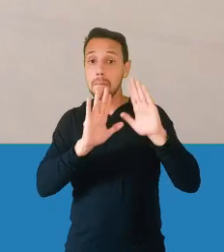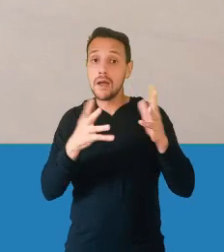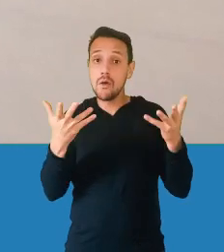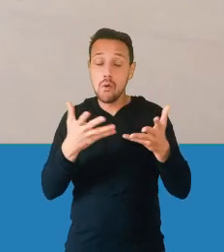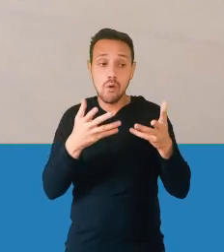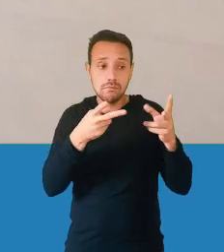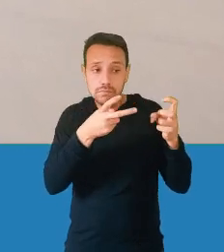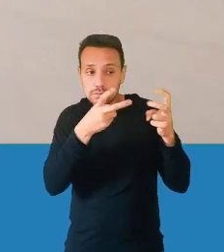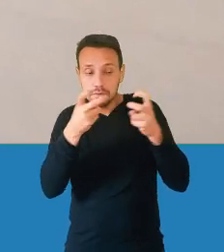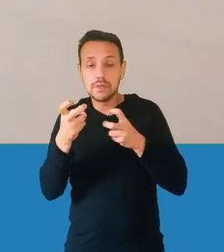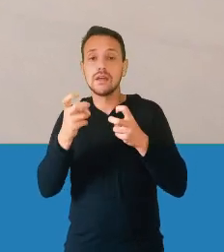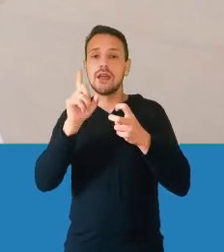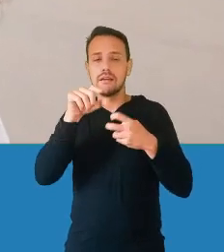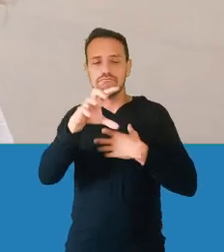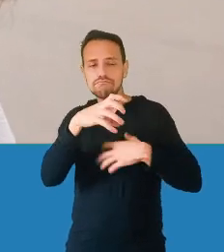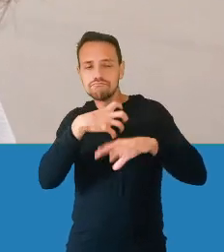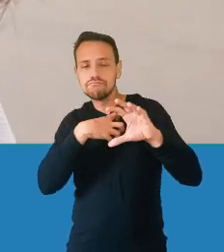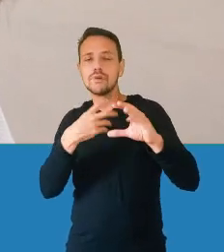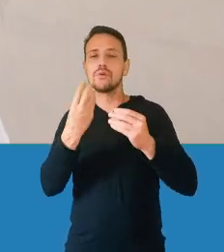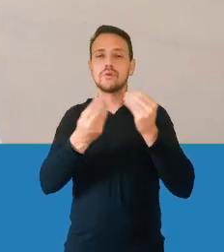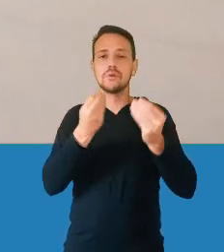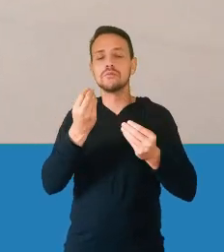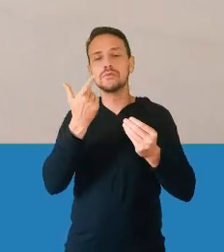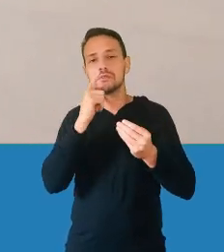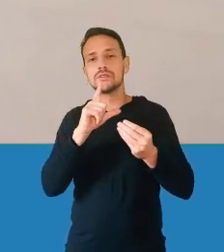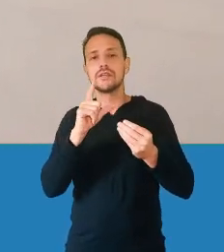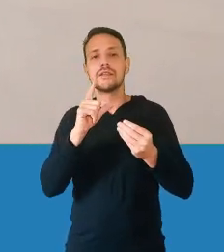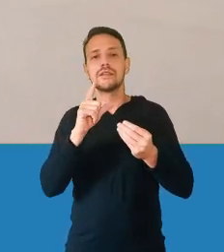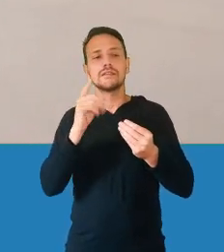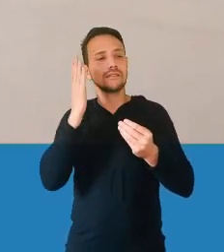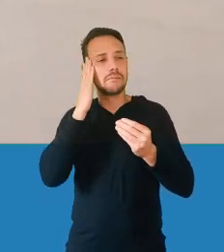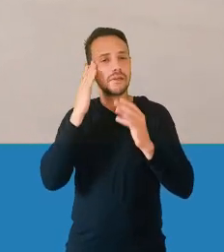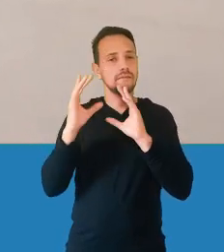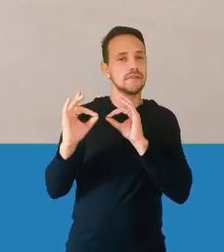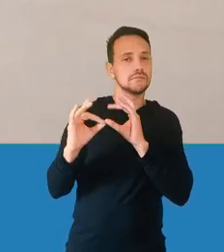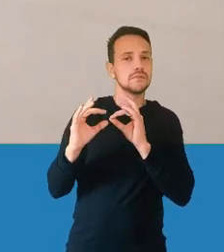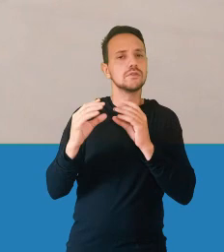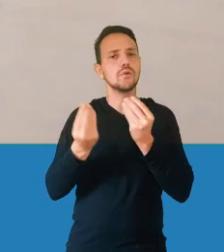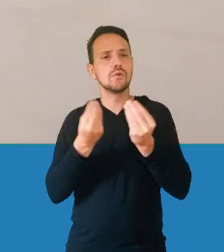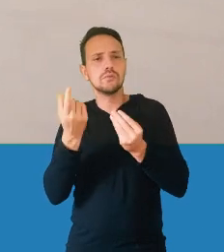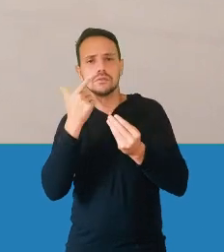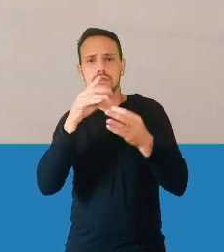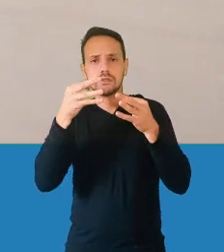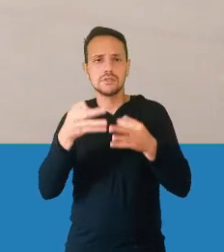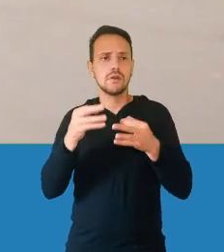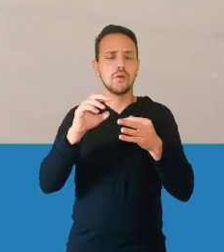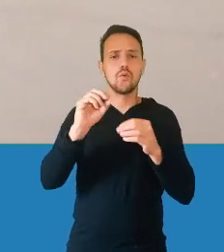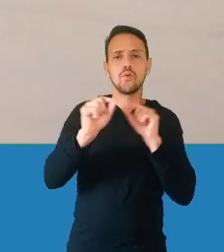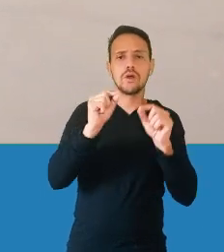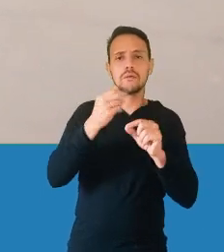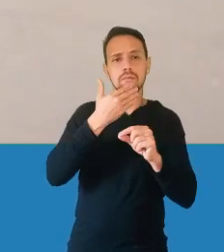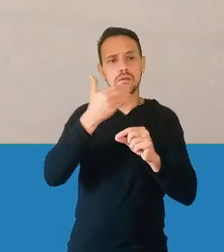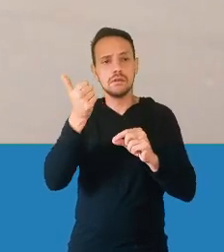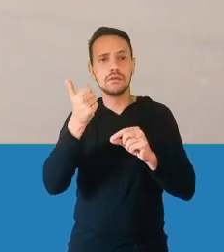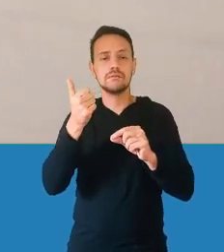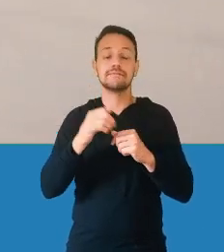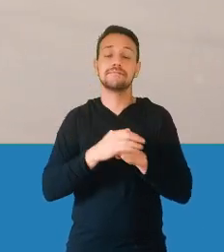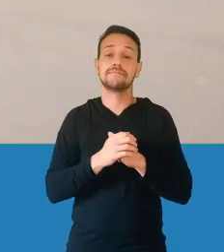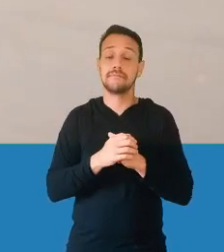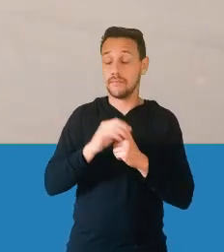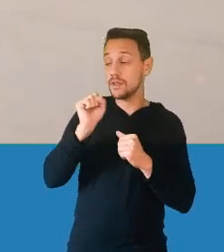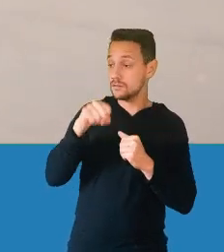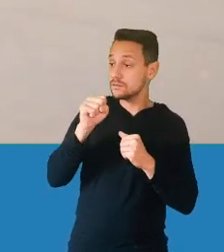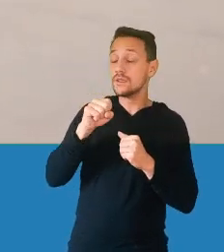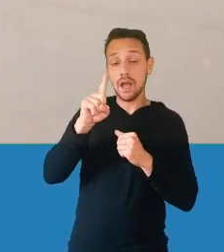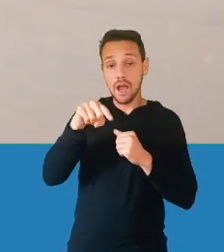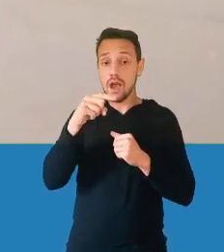mais diferenciado, um olhar mais empático, né? Para saber desse feedback, né? Se está dando certo, o que pode melhorar, não é mesmo? É um momento de